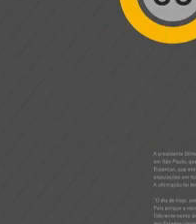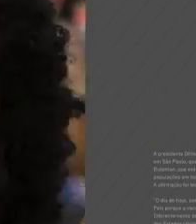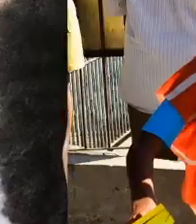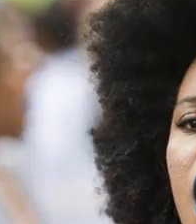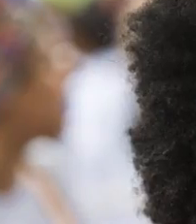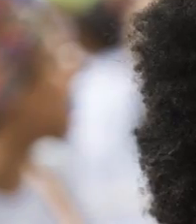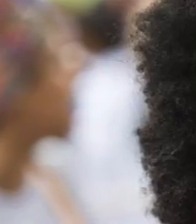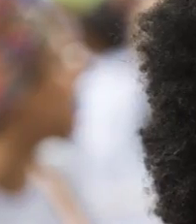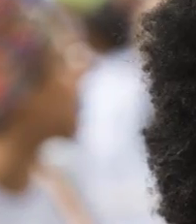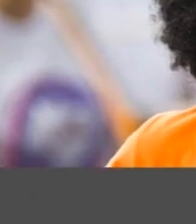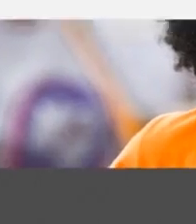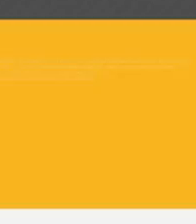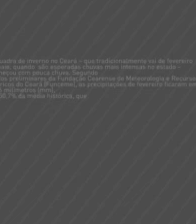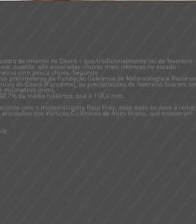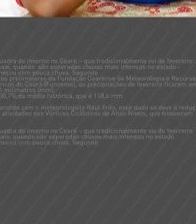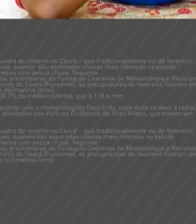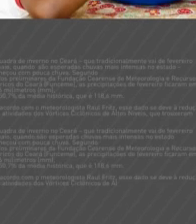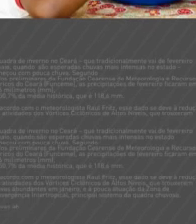s